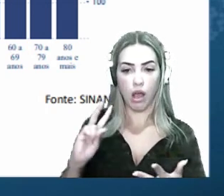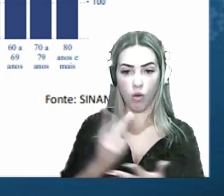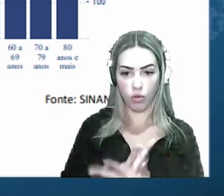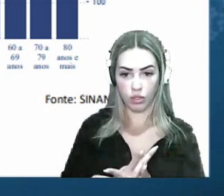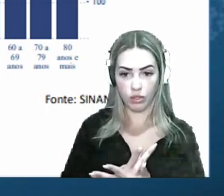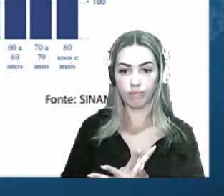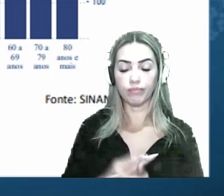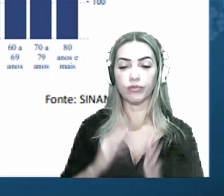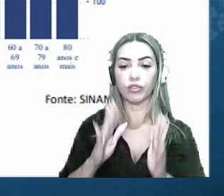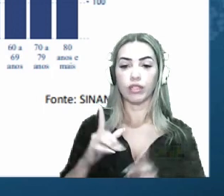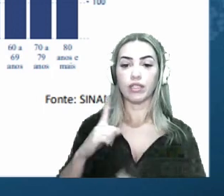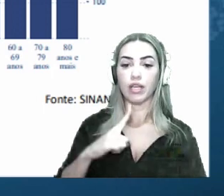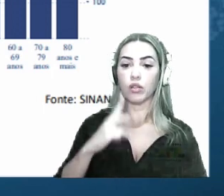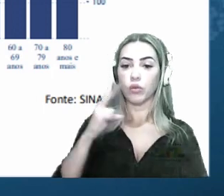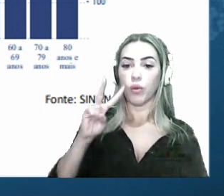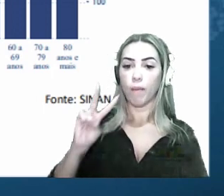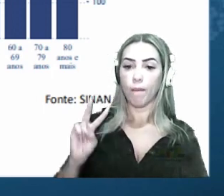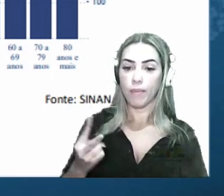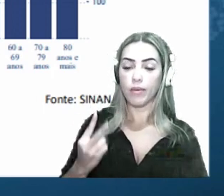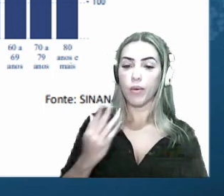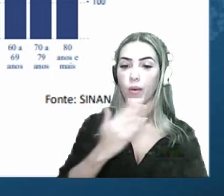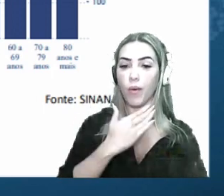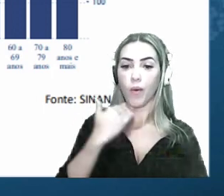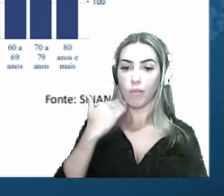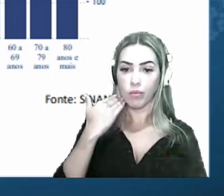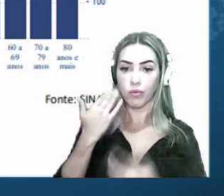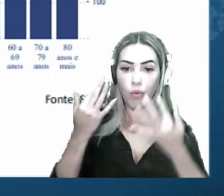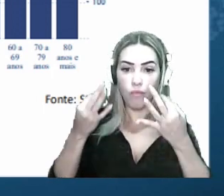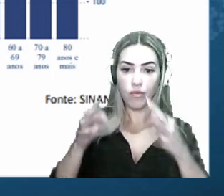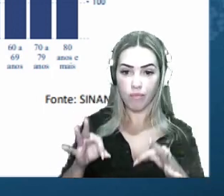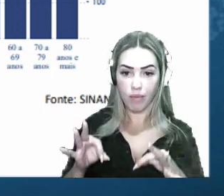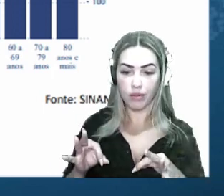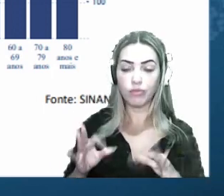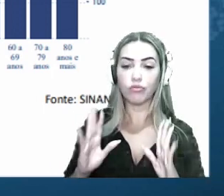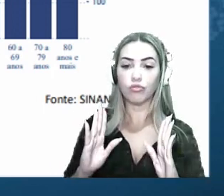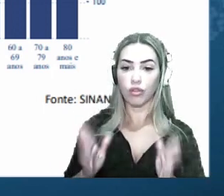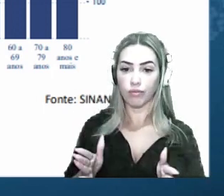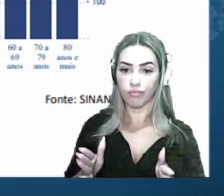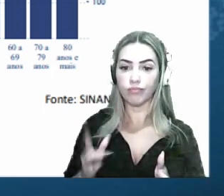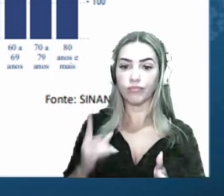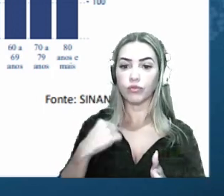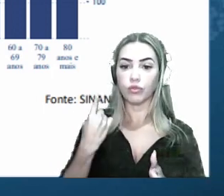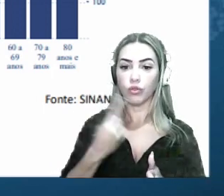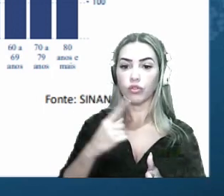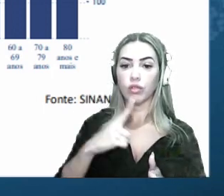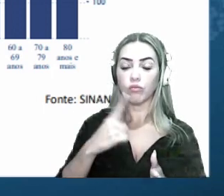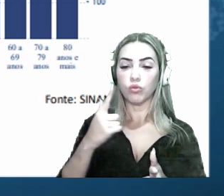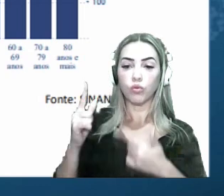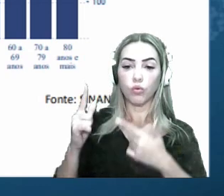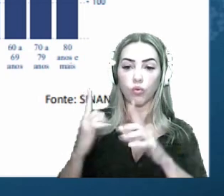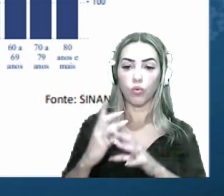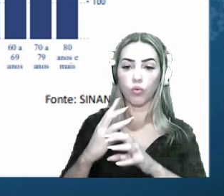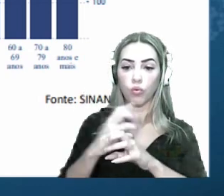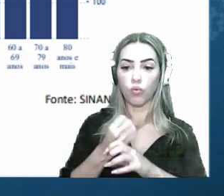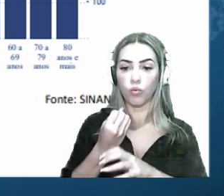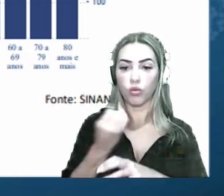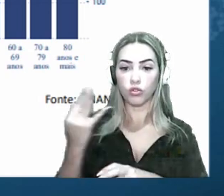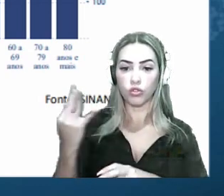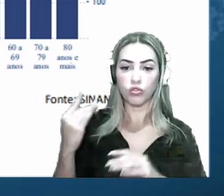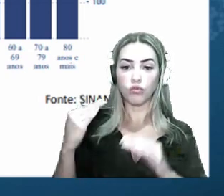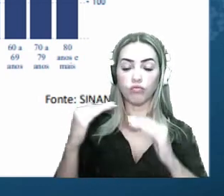mil óbitos confirmados, né, e aí nós ainda temos outro quantitativo semelhante de óbitos ainda